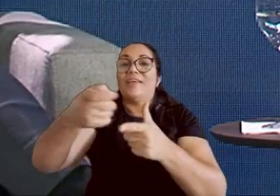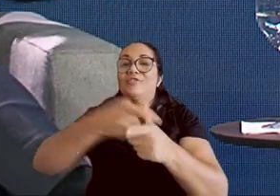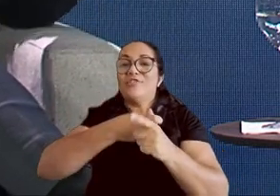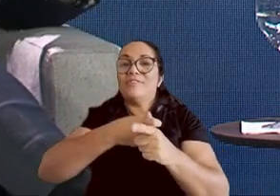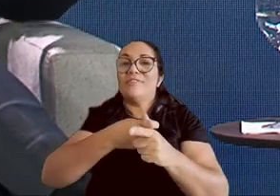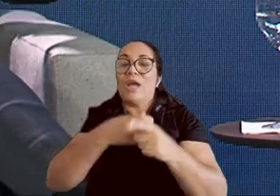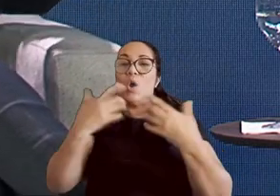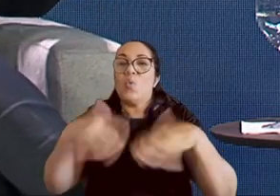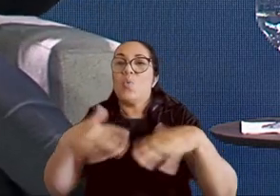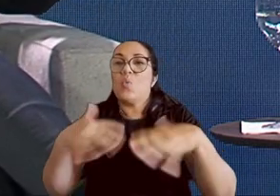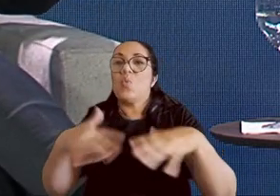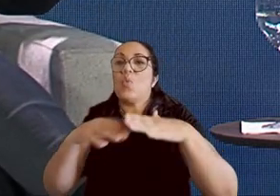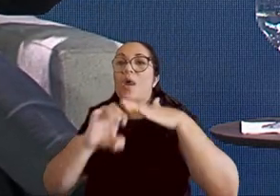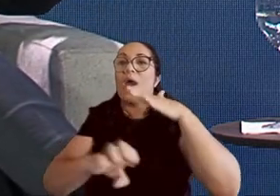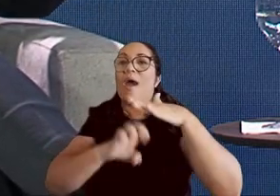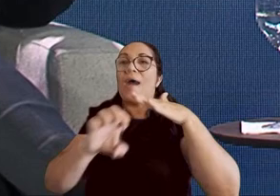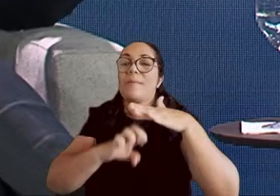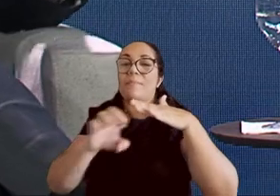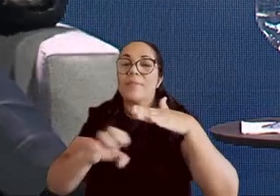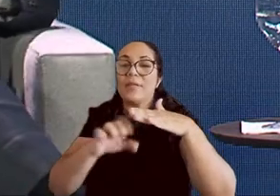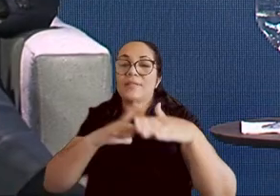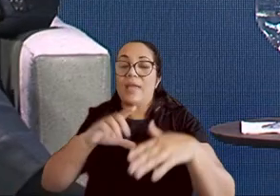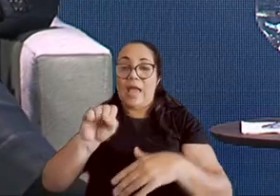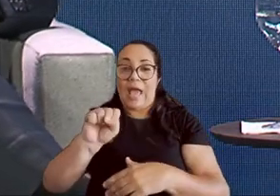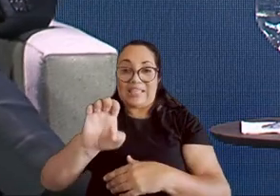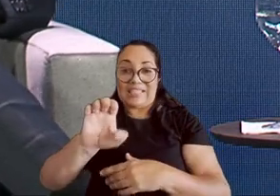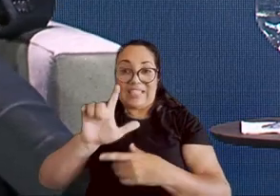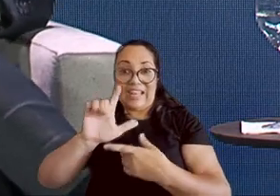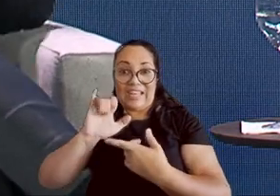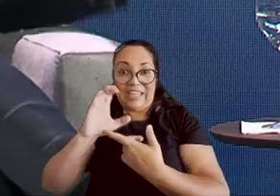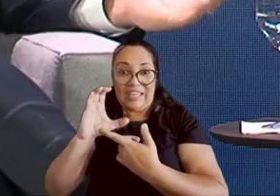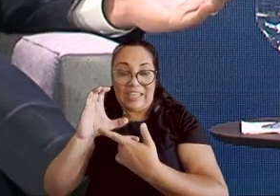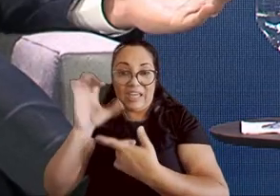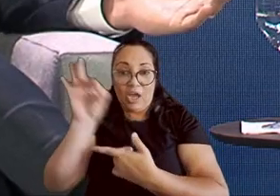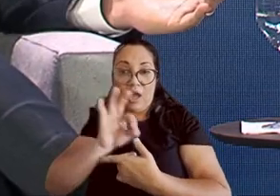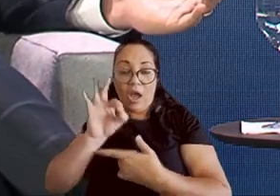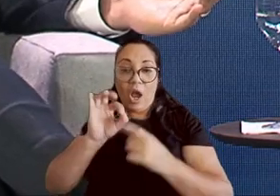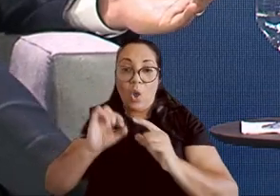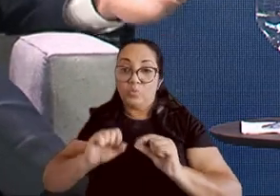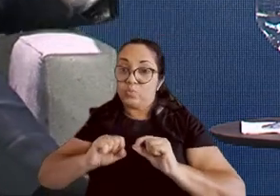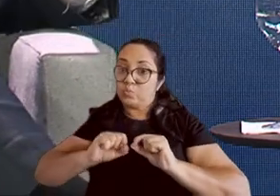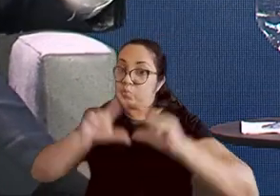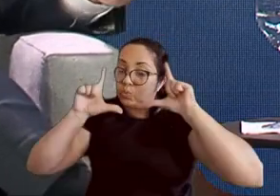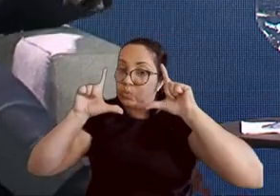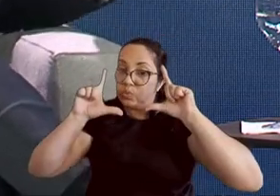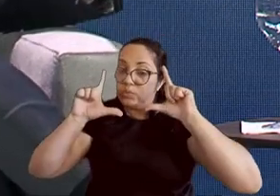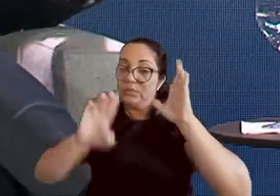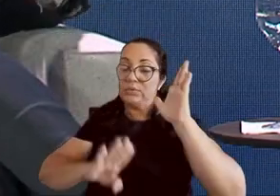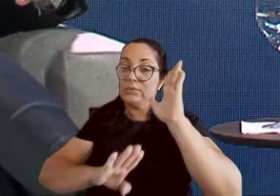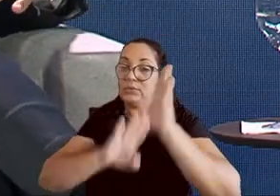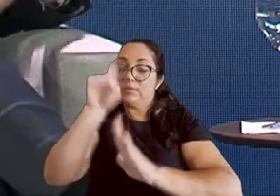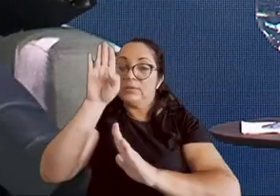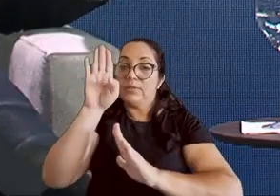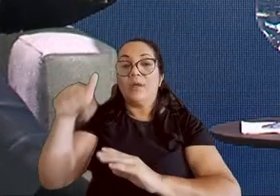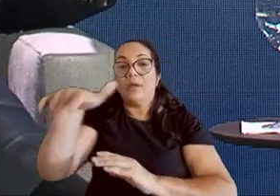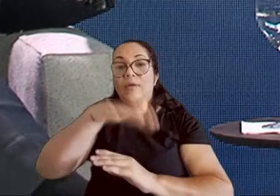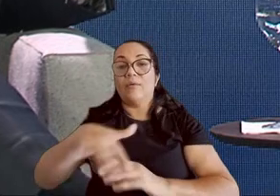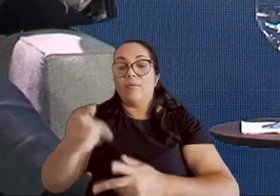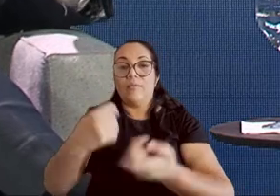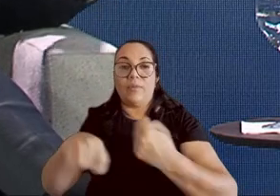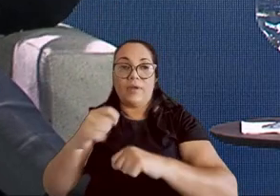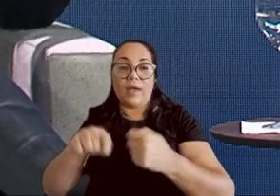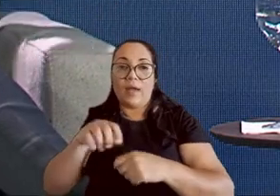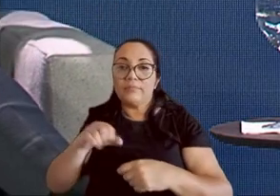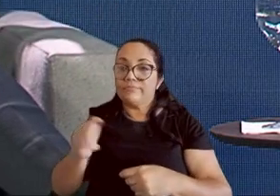prédios não seja muito alto a SELIC tá muito alta e do outro lado o mercado de ecos também não oferece uma boa oportunidade porque